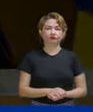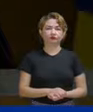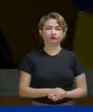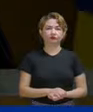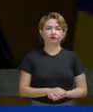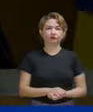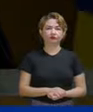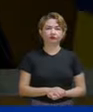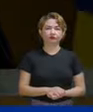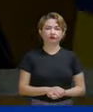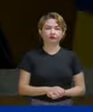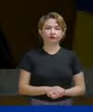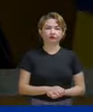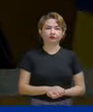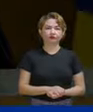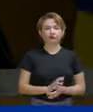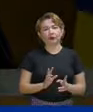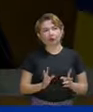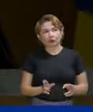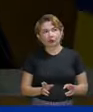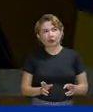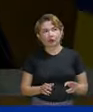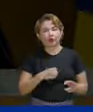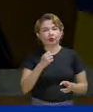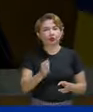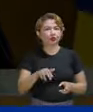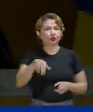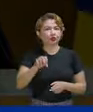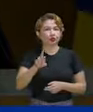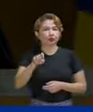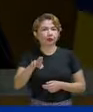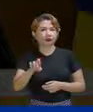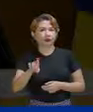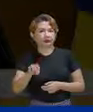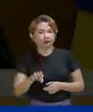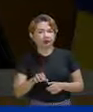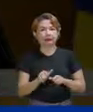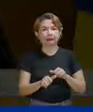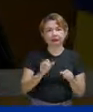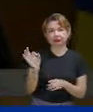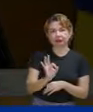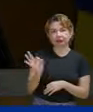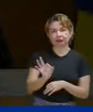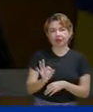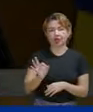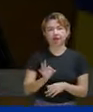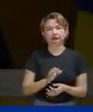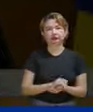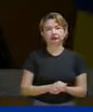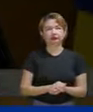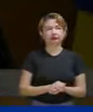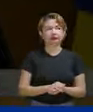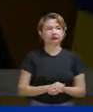juiz Normandes e pelo... Pena que mudava só o percentual. Exato.